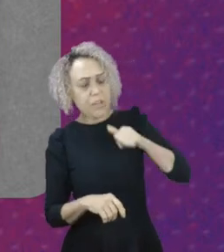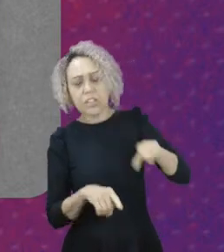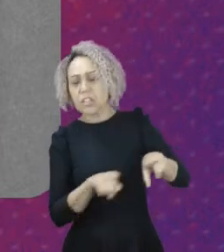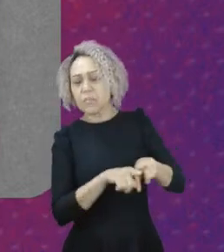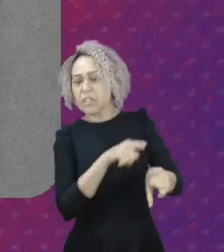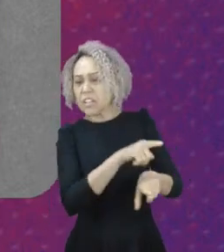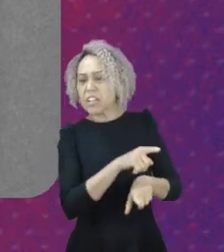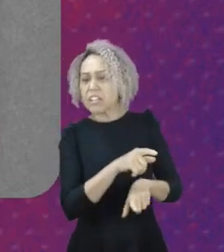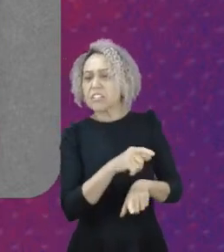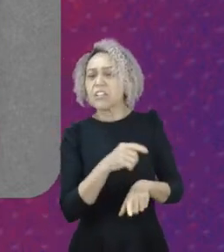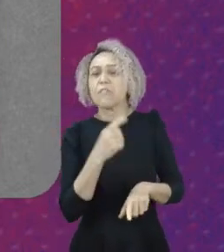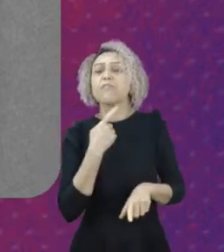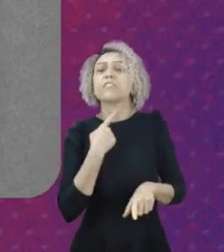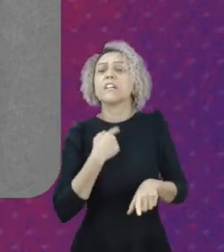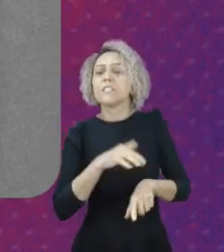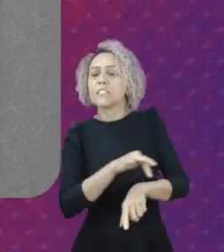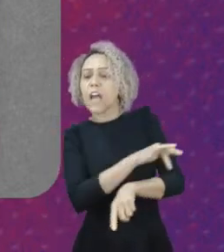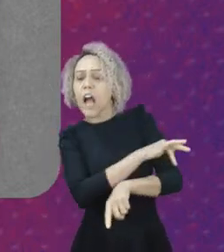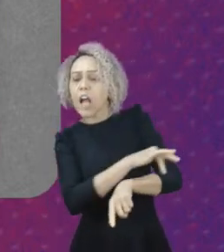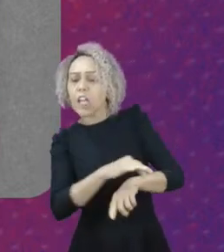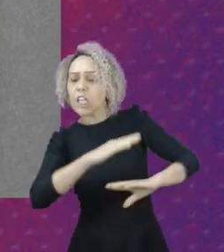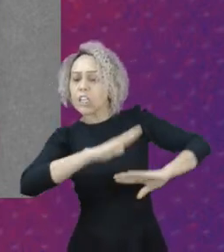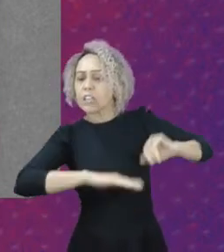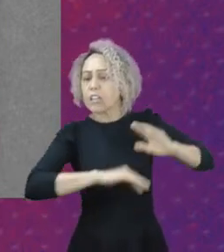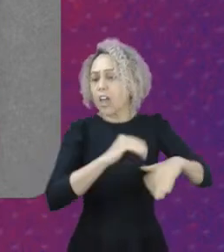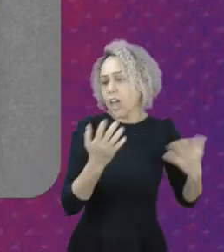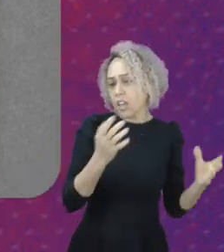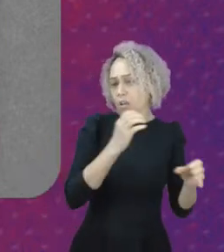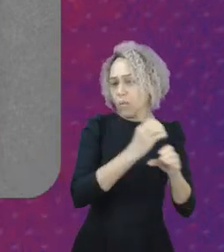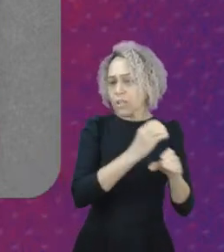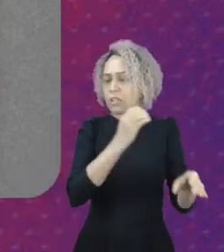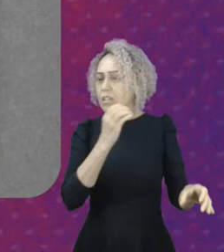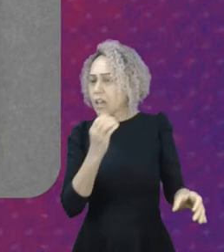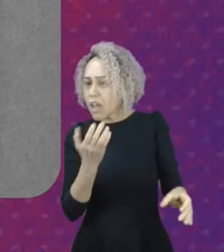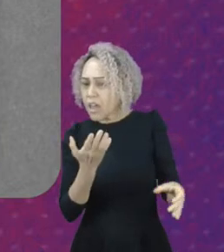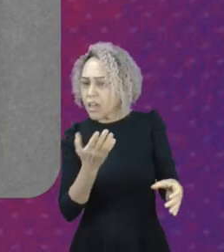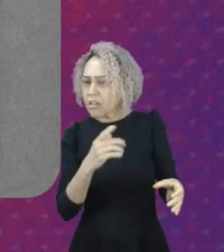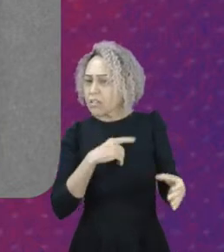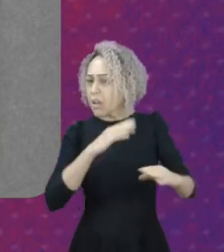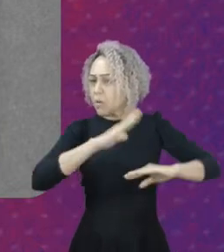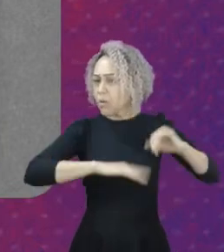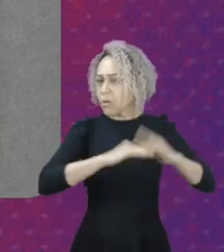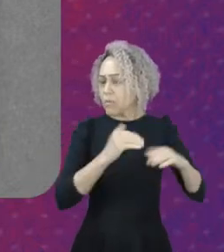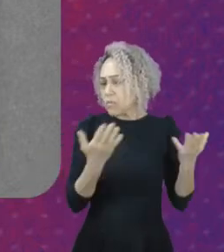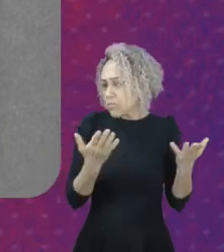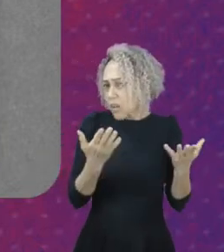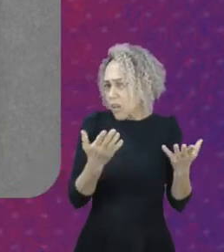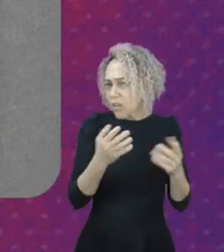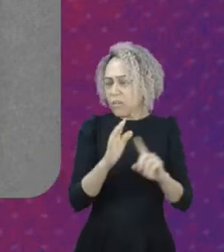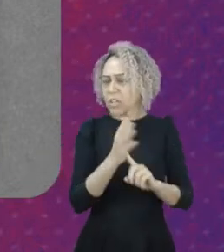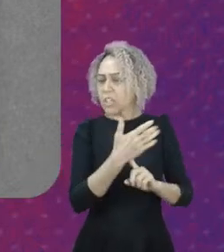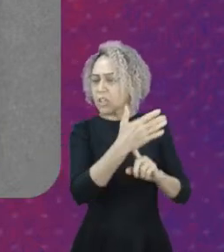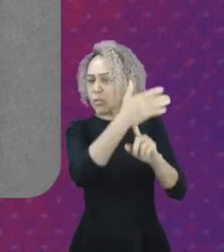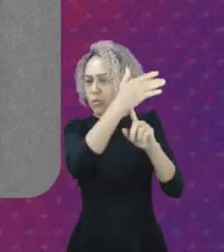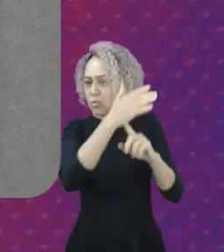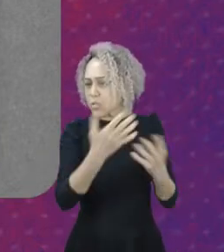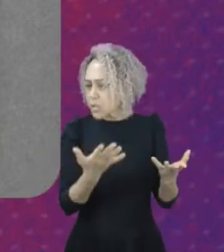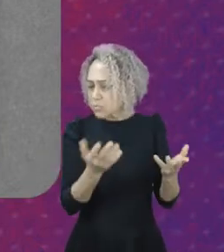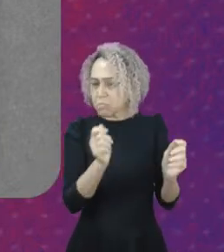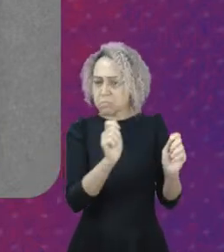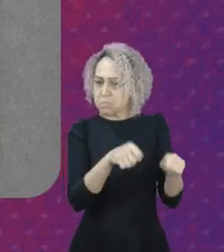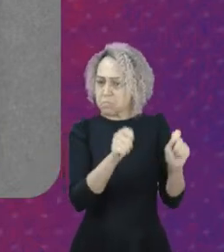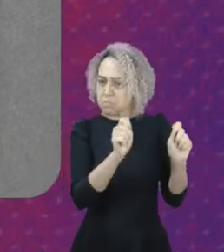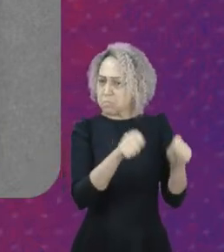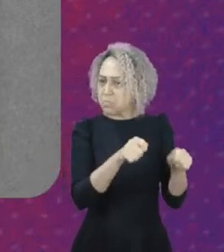arquiteta, uma engenheira, né, uma, ter alguma profissão relacionada à tecnologia e outros